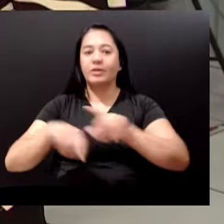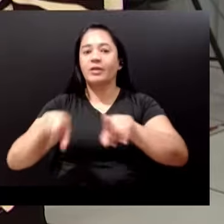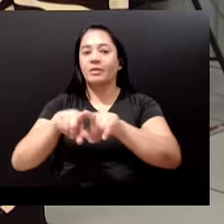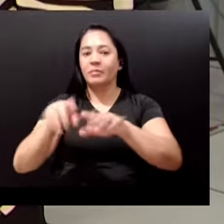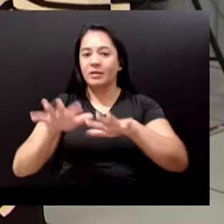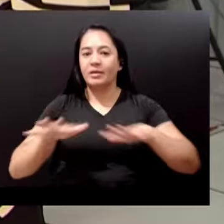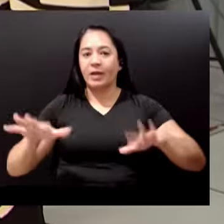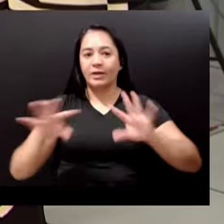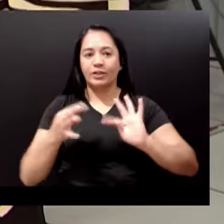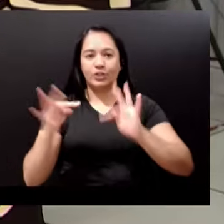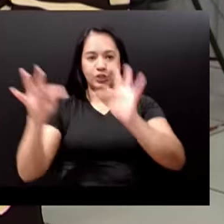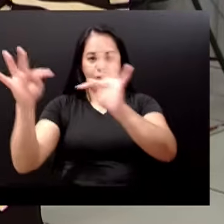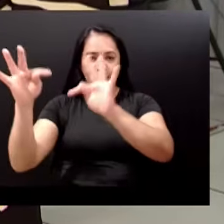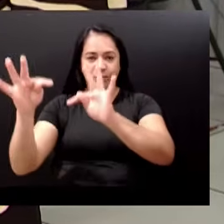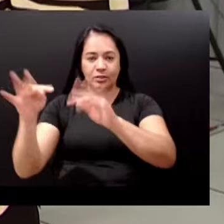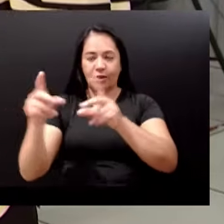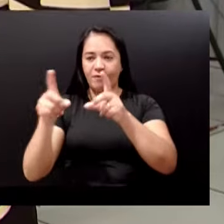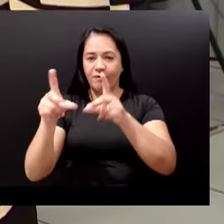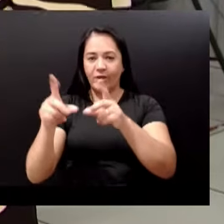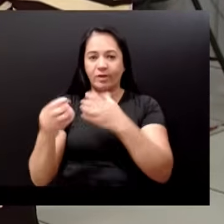tecnologia, vendas na internet.